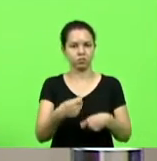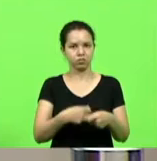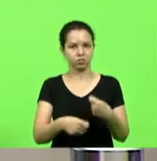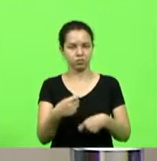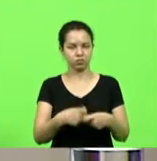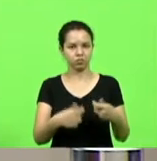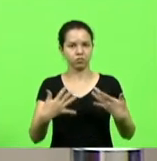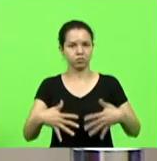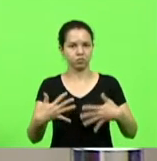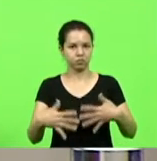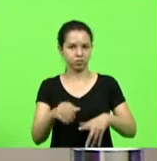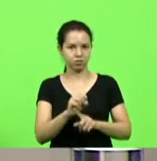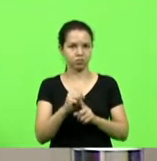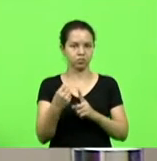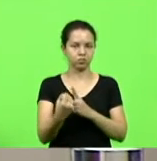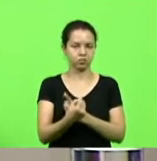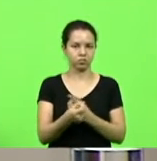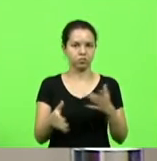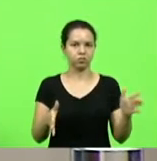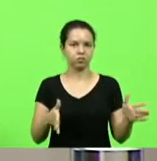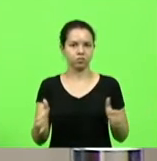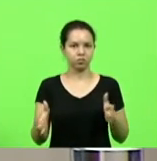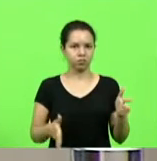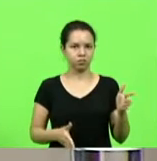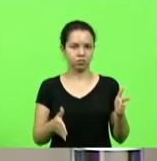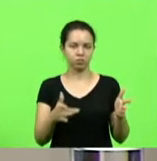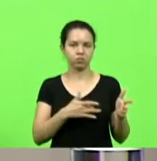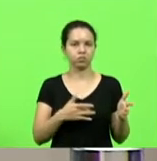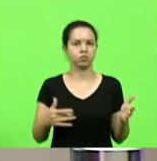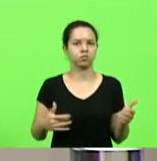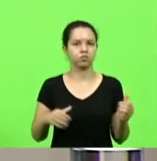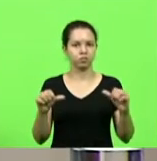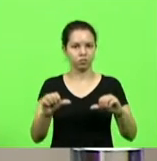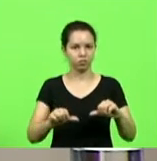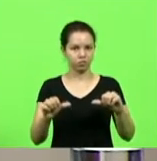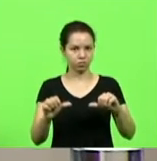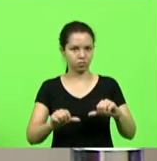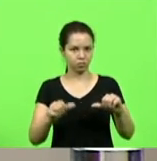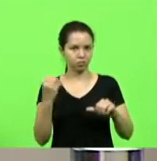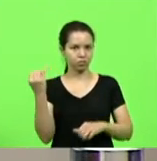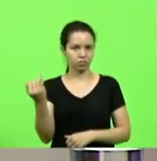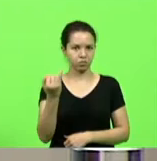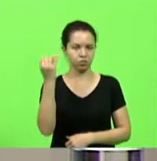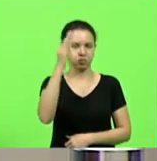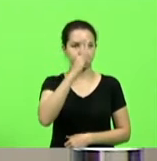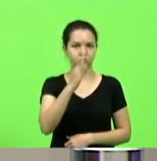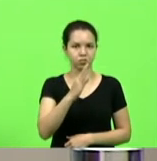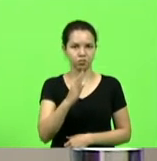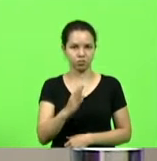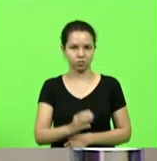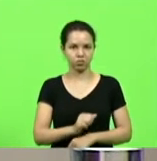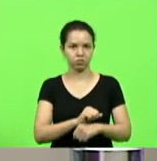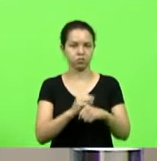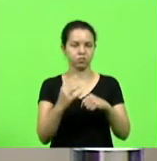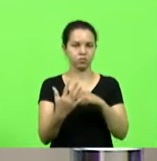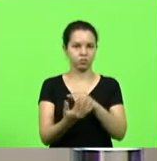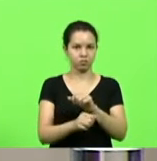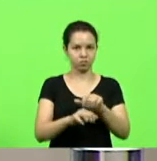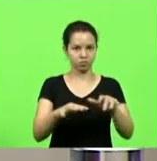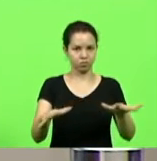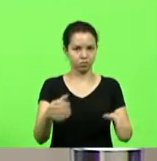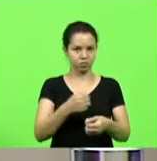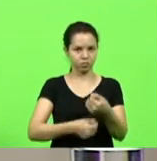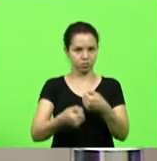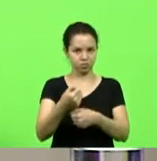sociais advindas da emergência de saúde pública e importância internacional decorrente do coronavírus responsável pelo surto 2019.